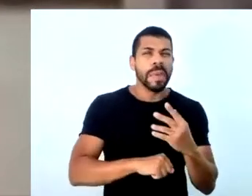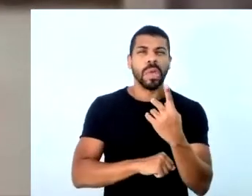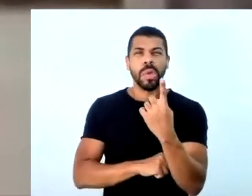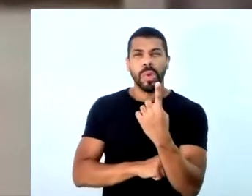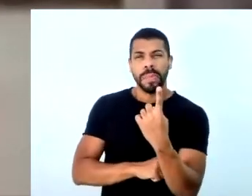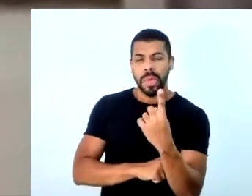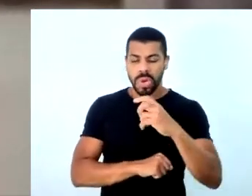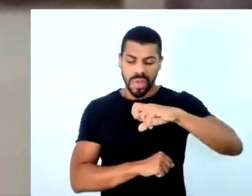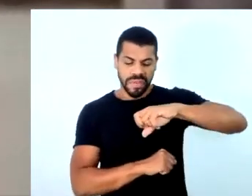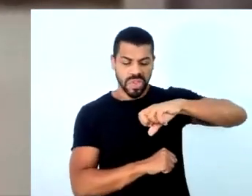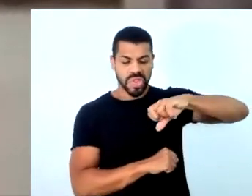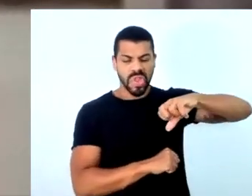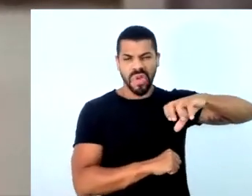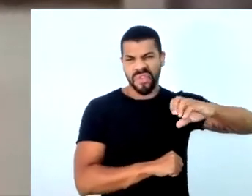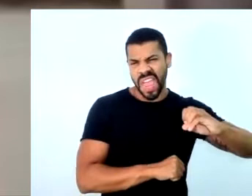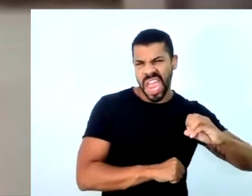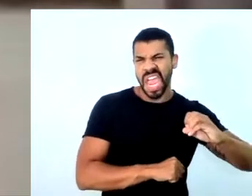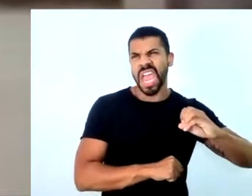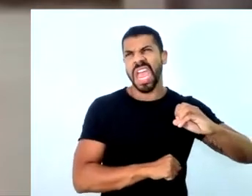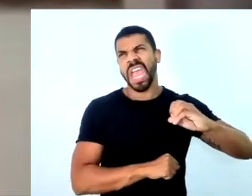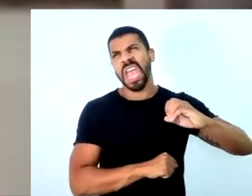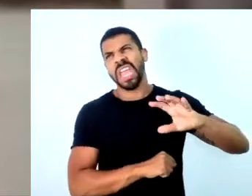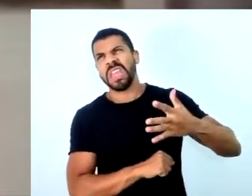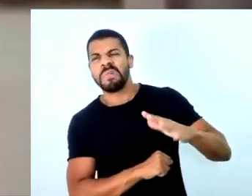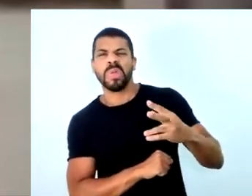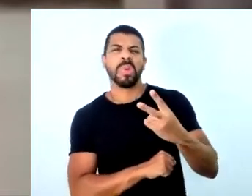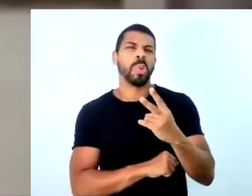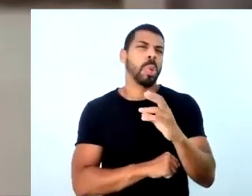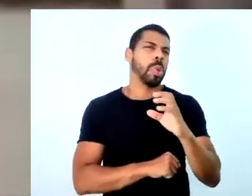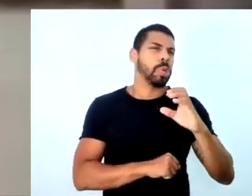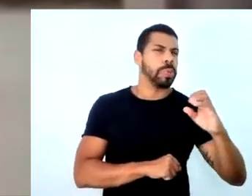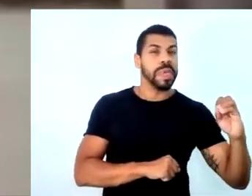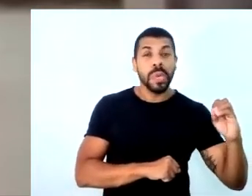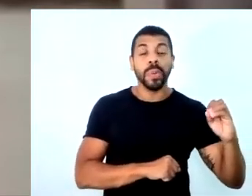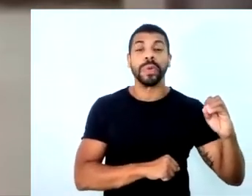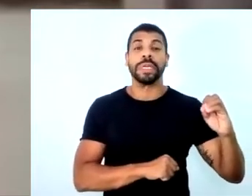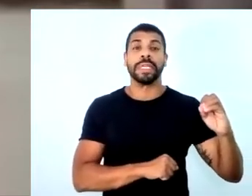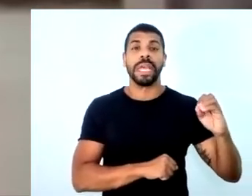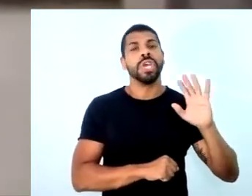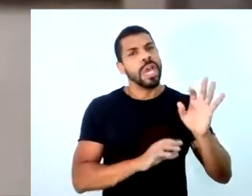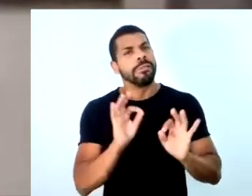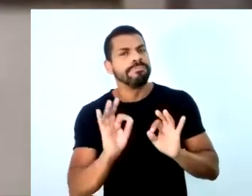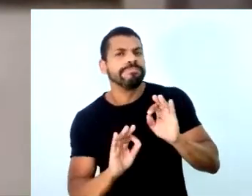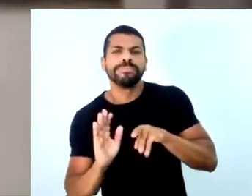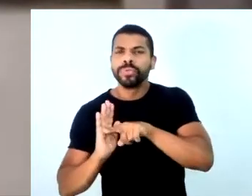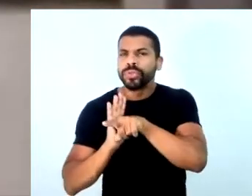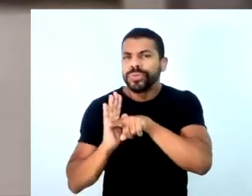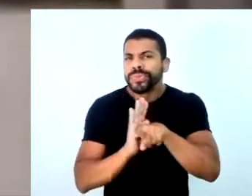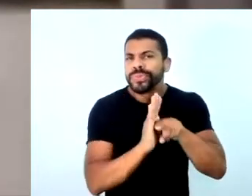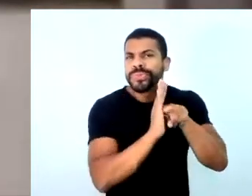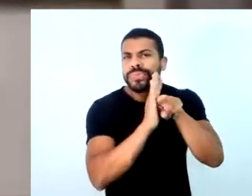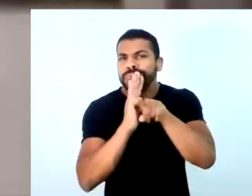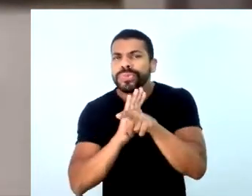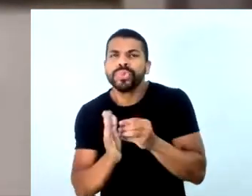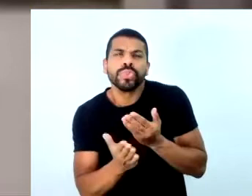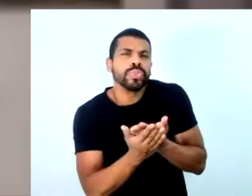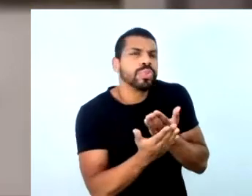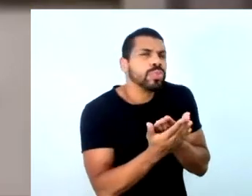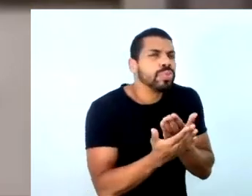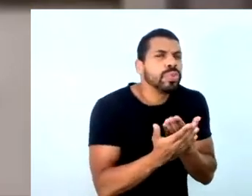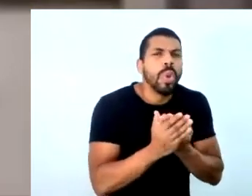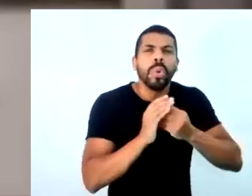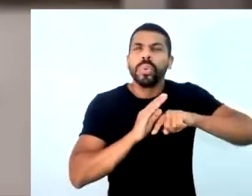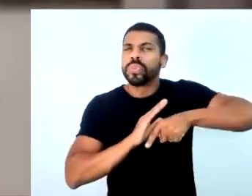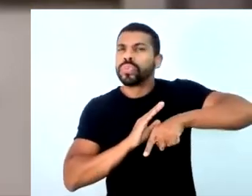que final de 90, início de 2000, e eu comecei a estudar, porque até então eu só tinha montado em